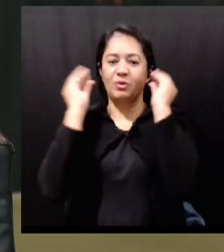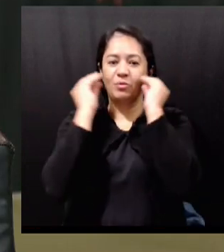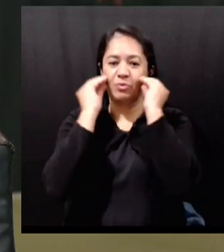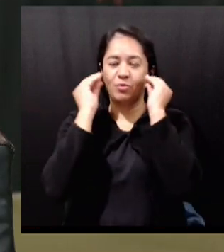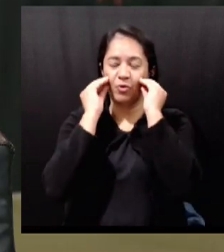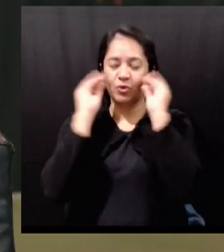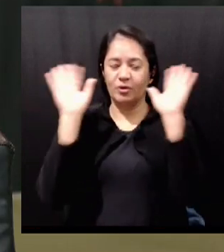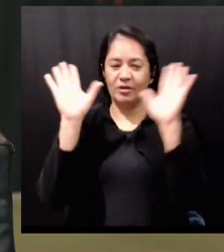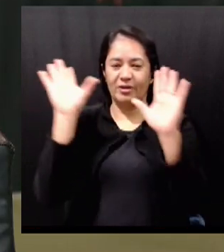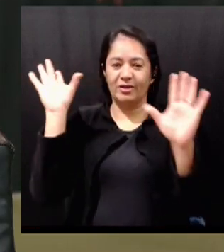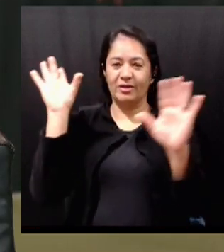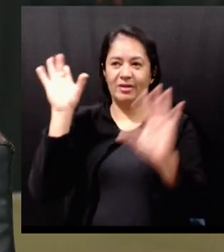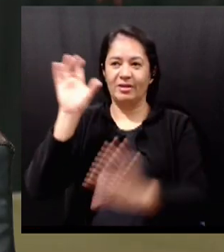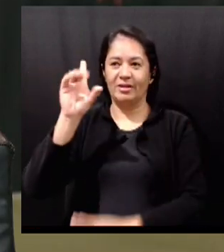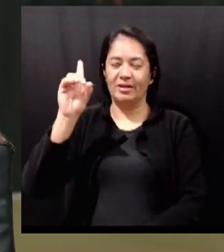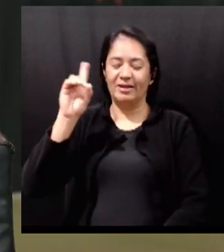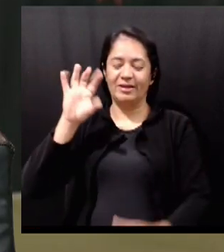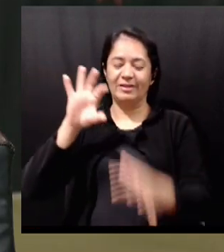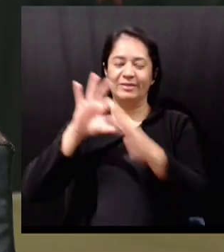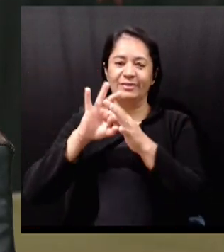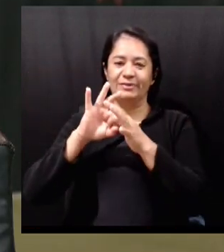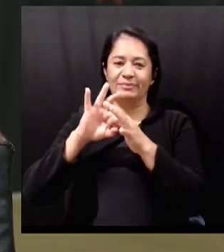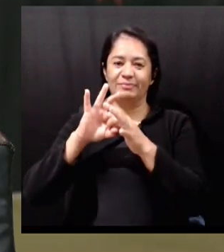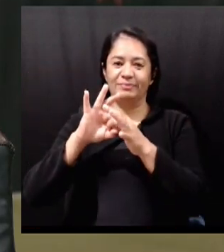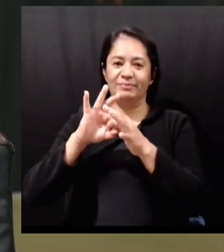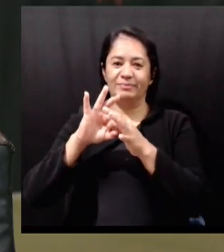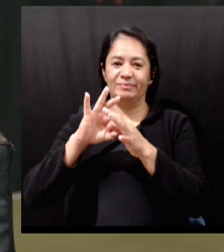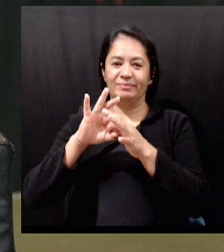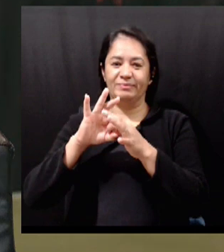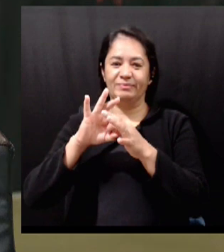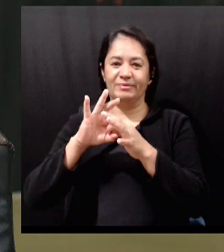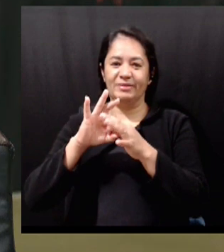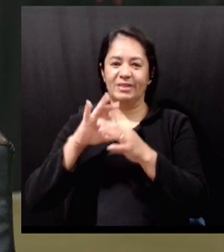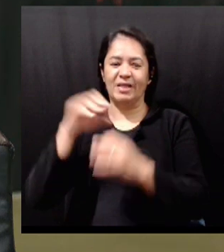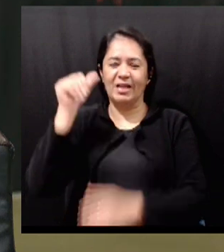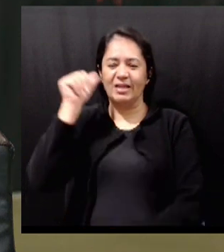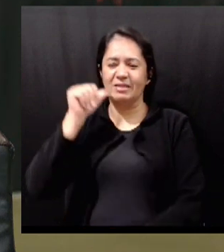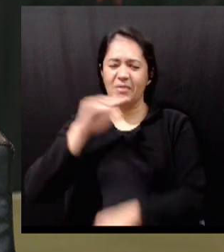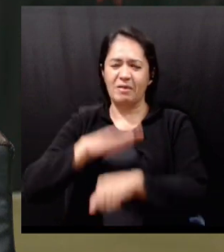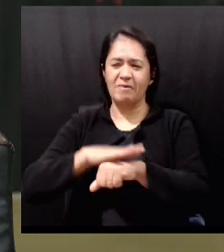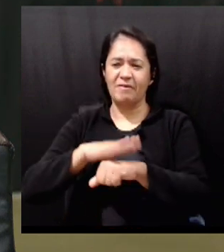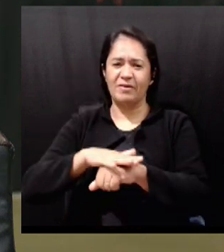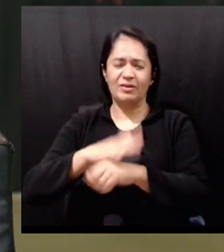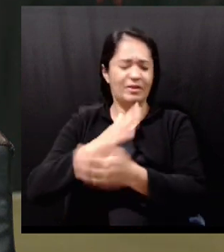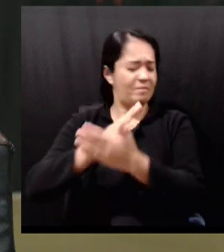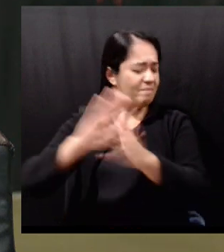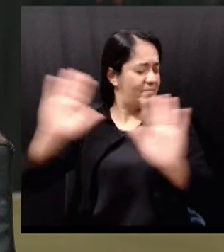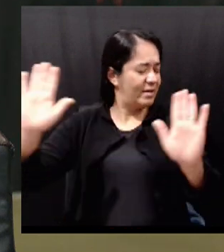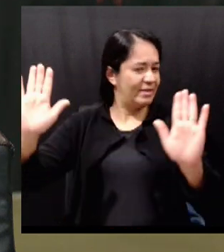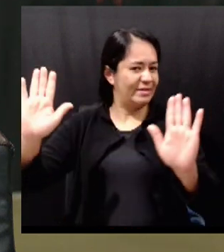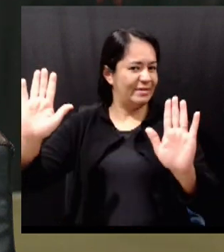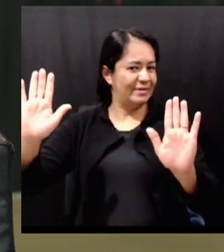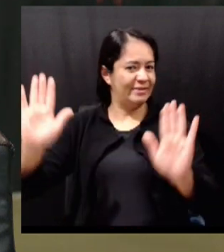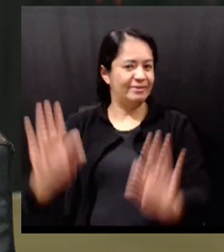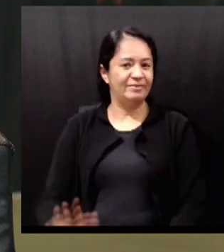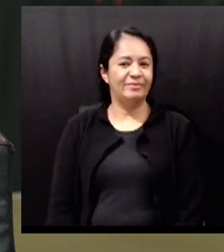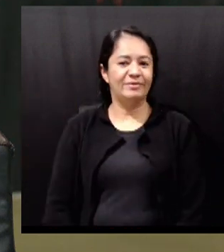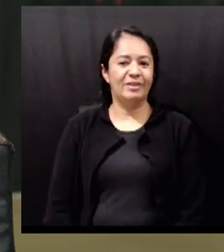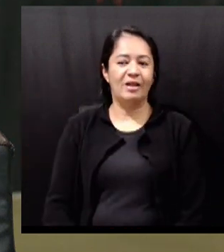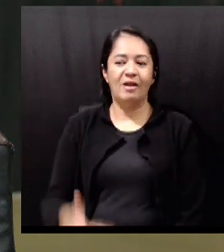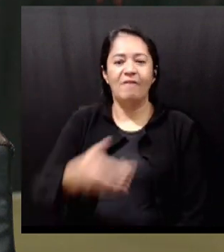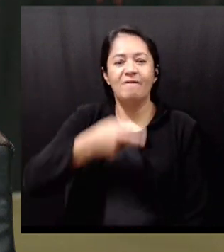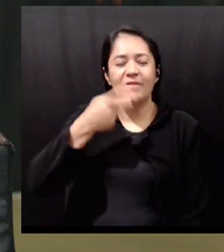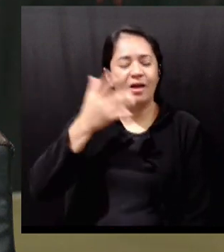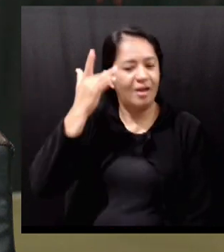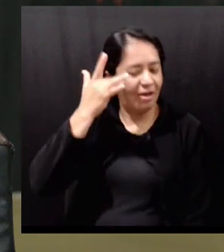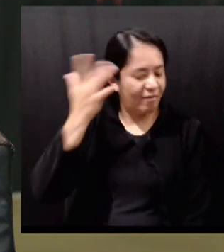semana excelente. Quebre essa mulher multitarefas que existe dentro de você. Falar é fácil, né? Mas